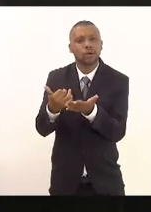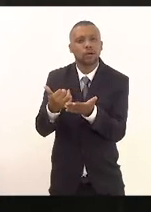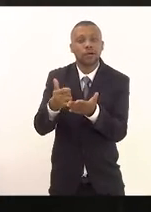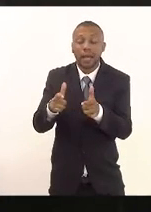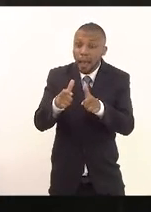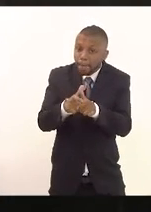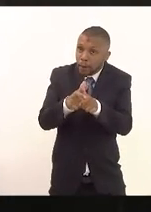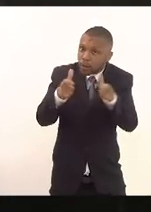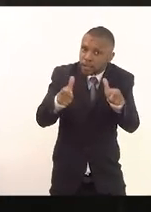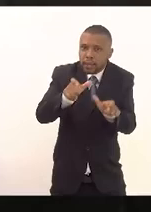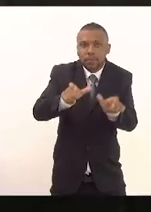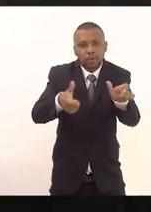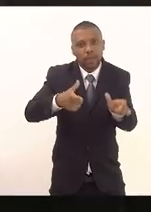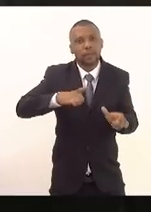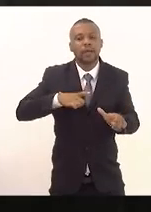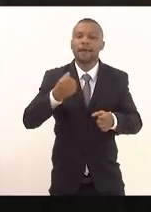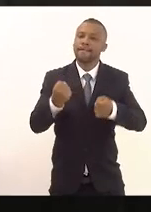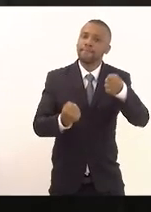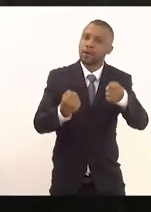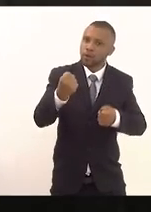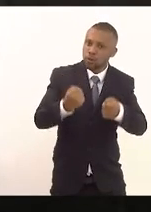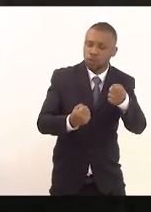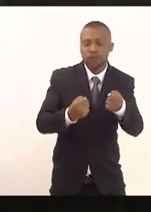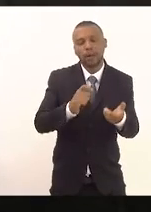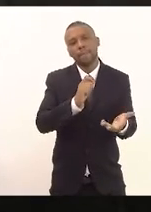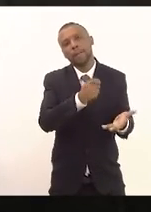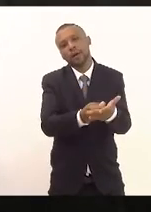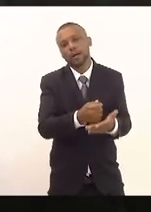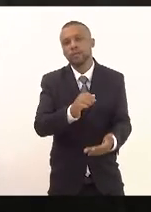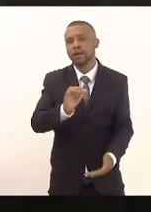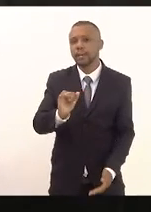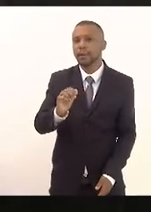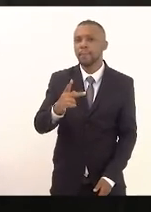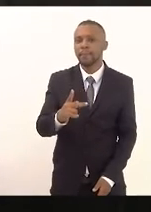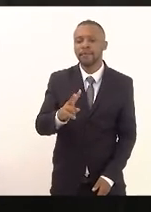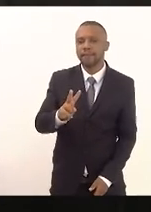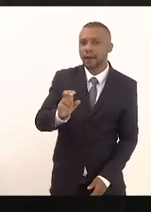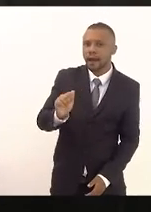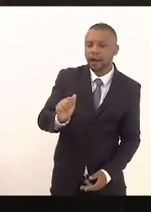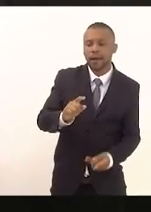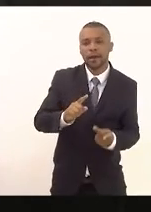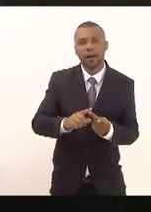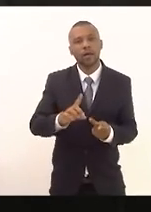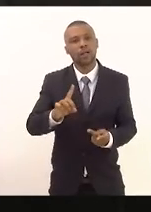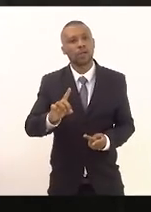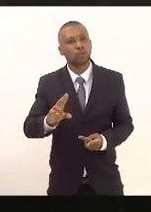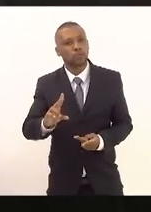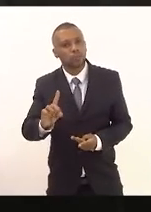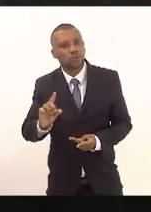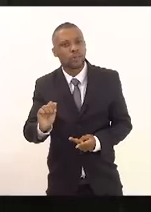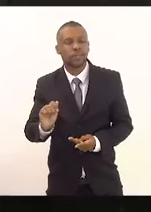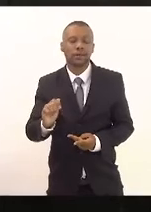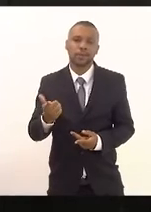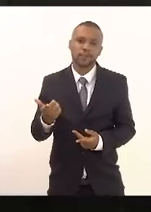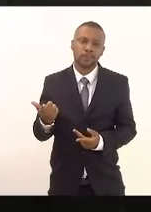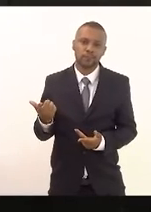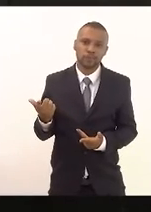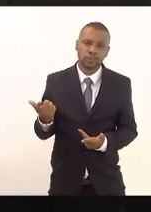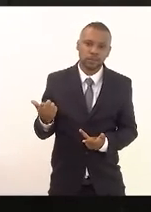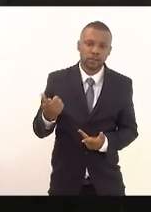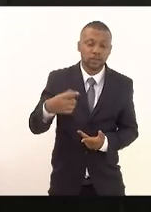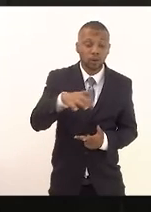veículo daquela que tá pagando o IPVA pagando Duda de Serpa Oi Fran